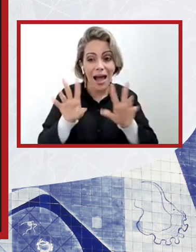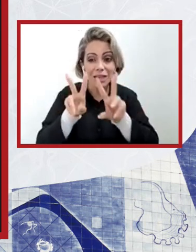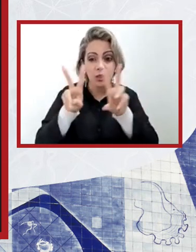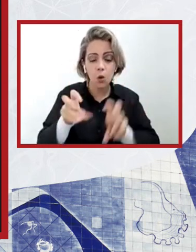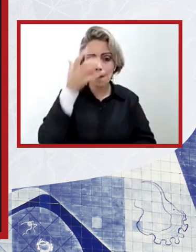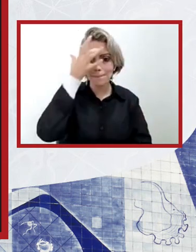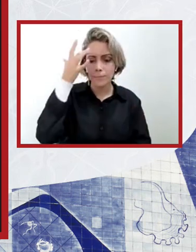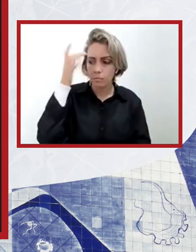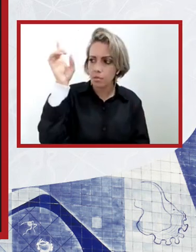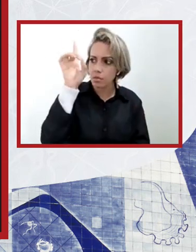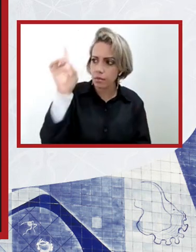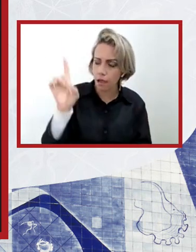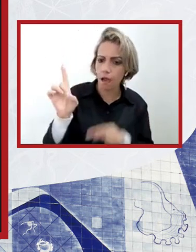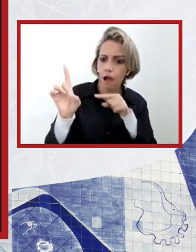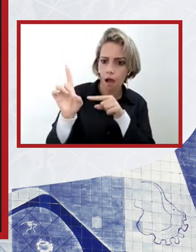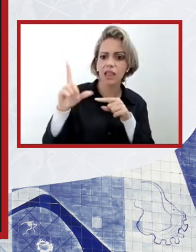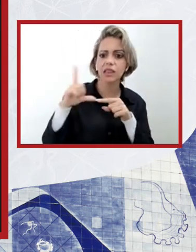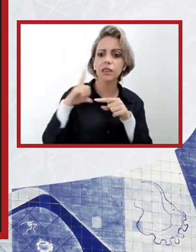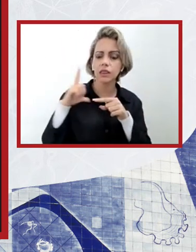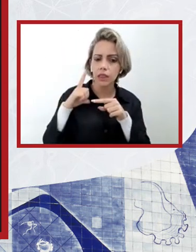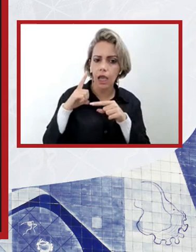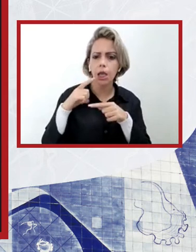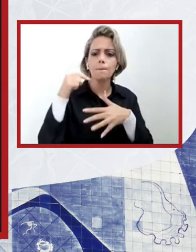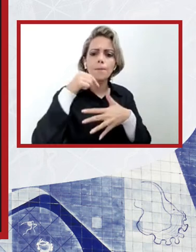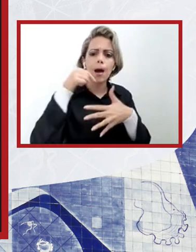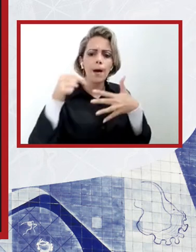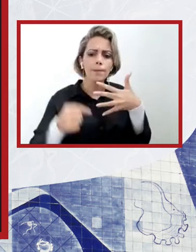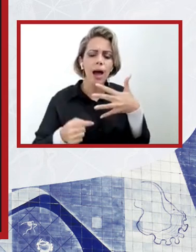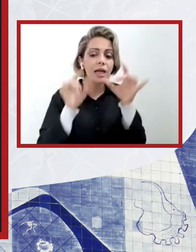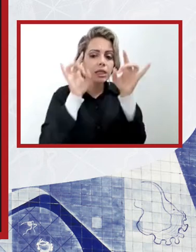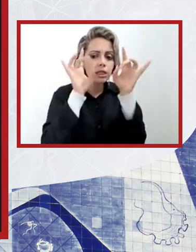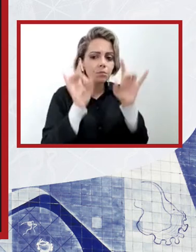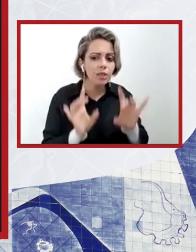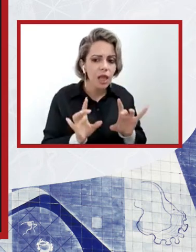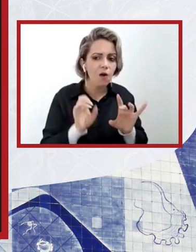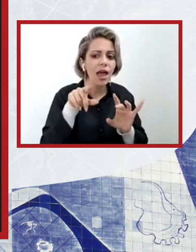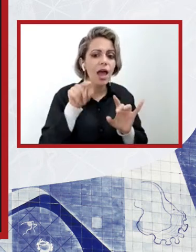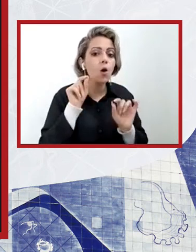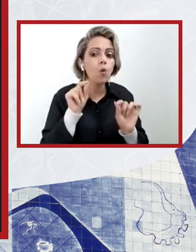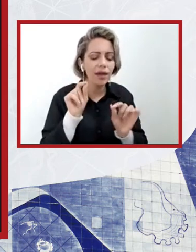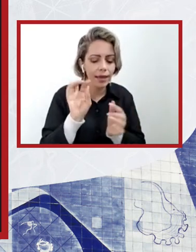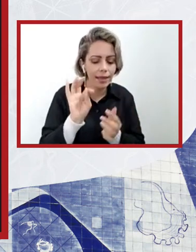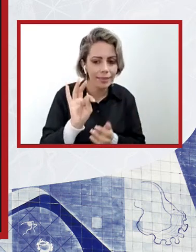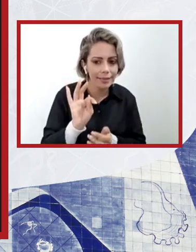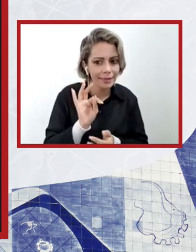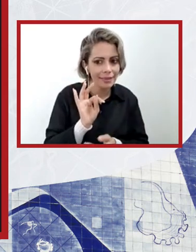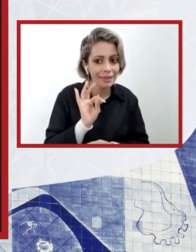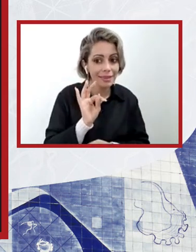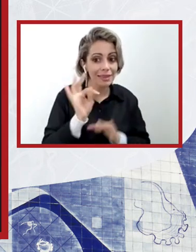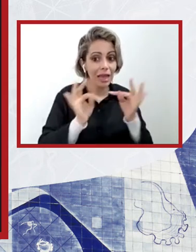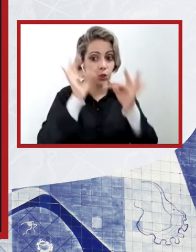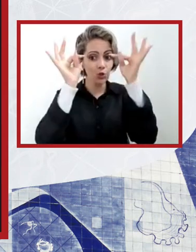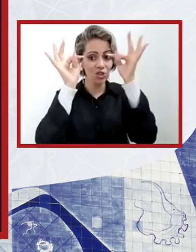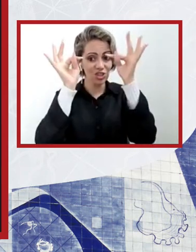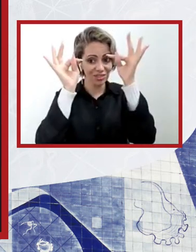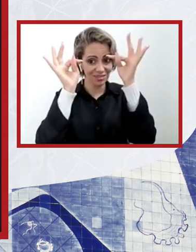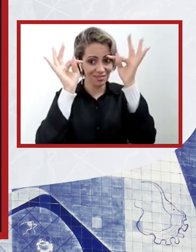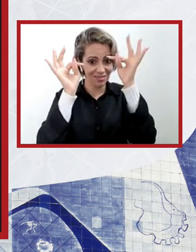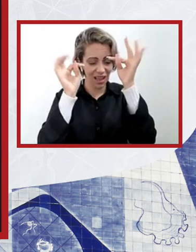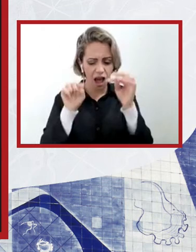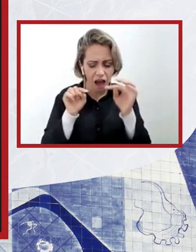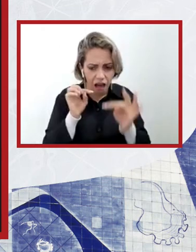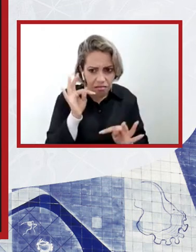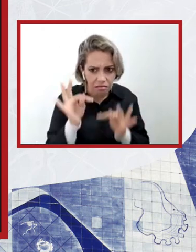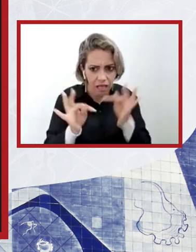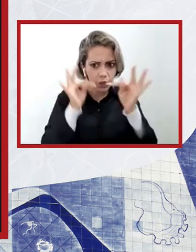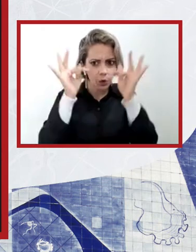itens especiais e esse item mais importante nesse momento chama-se tecnologia. A tecnologia vai fazer com que tudo